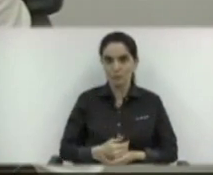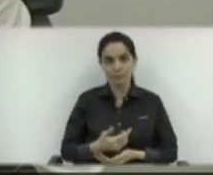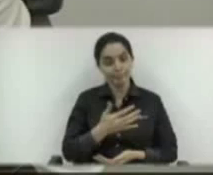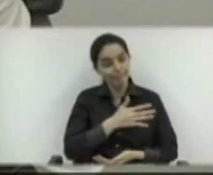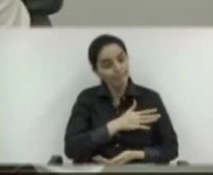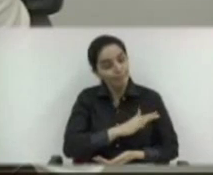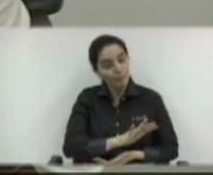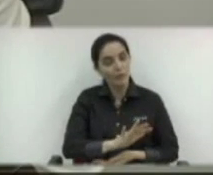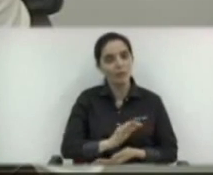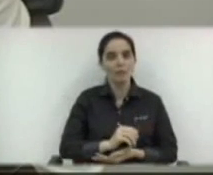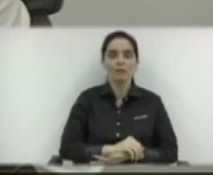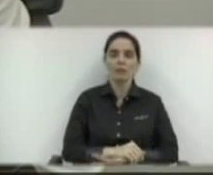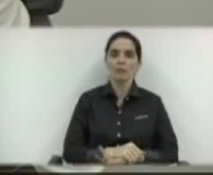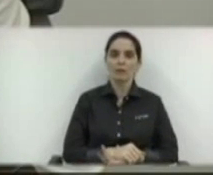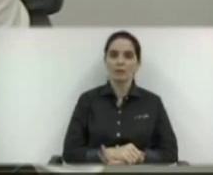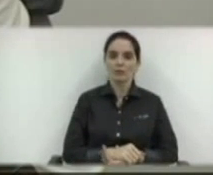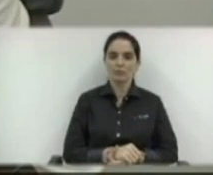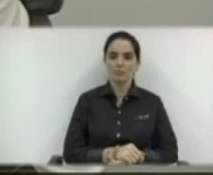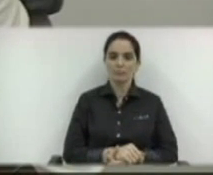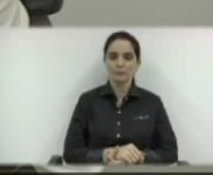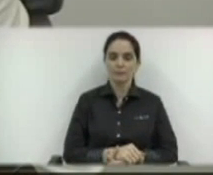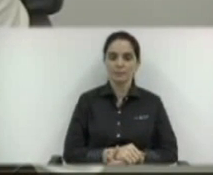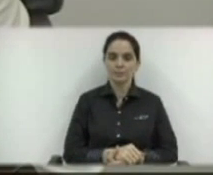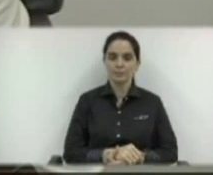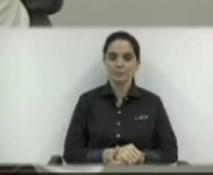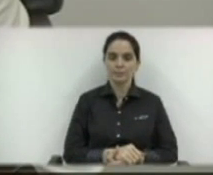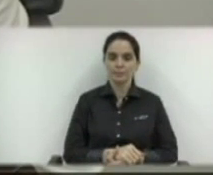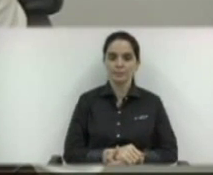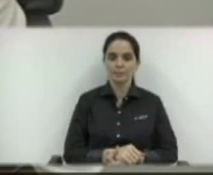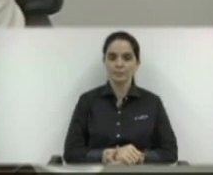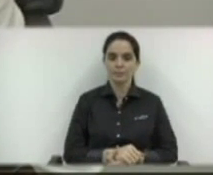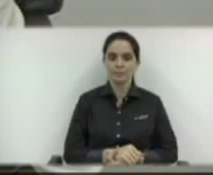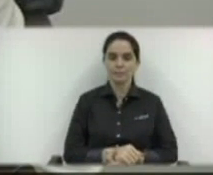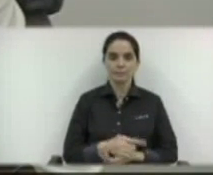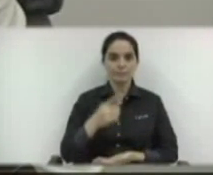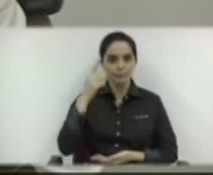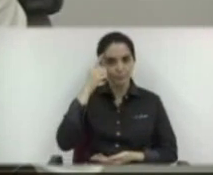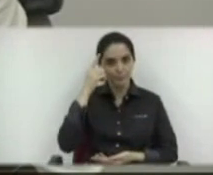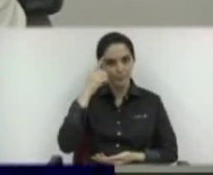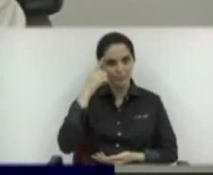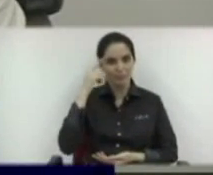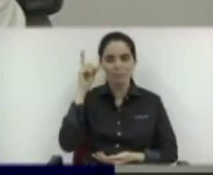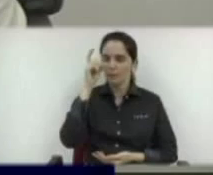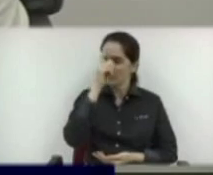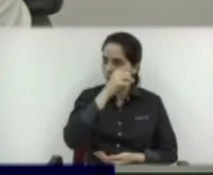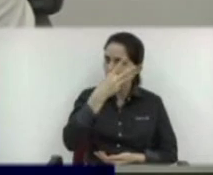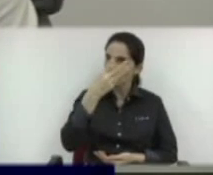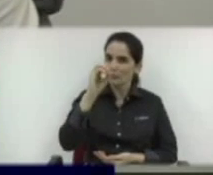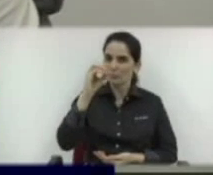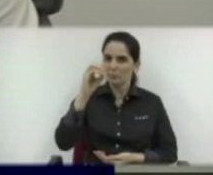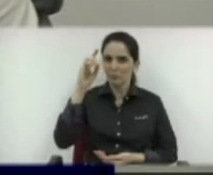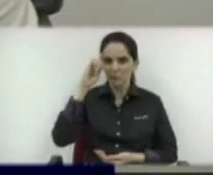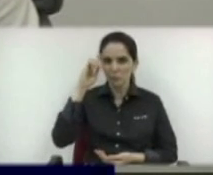gostaria. Realmente, eu acho que uma das coisas mais difíceis é ficar 30 dias em casa,